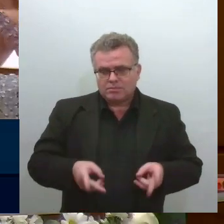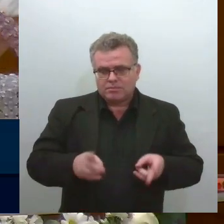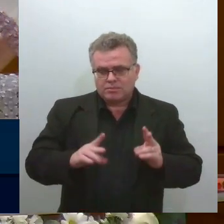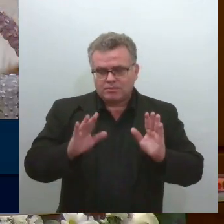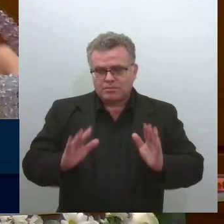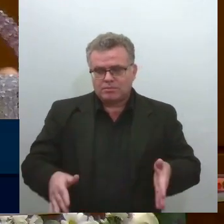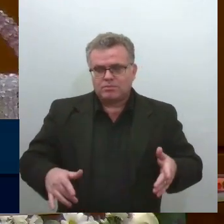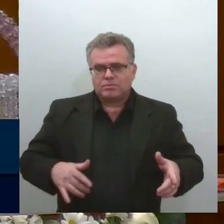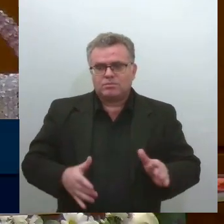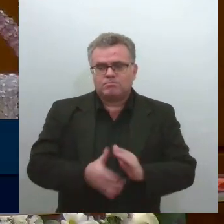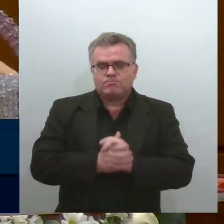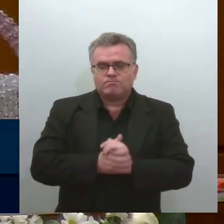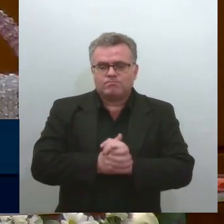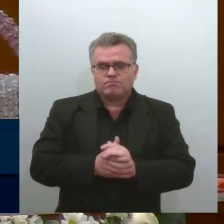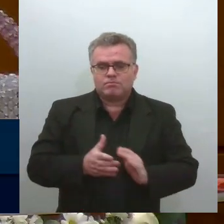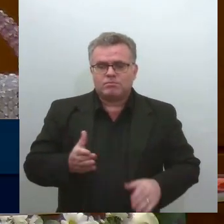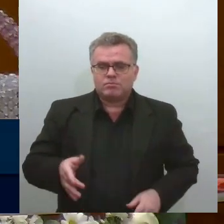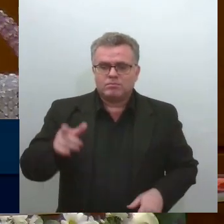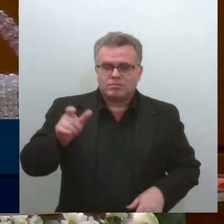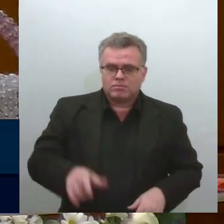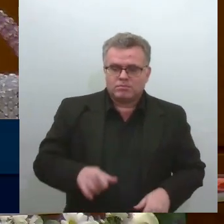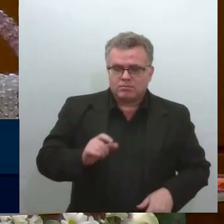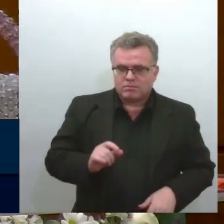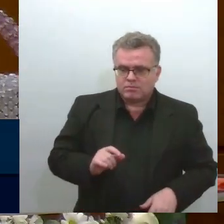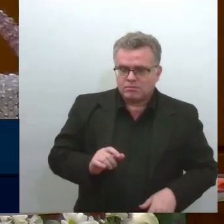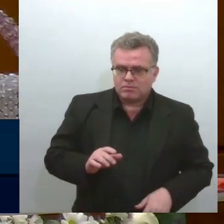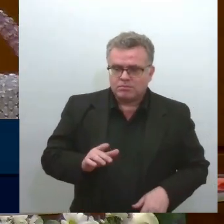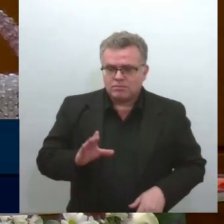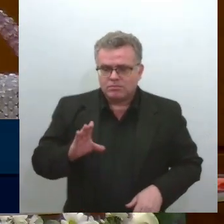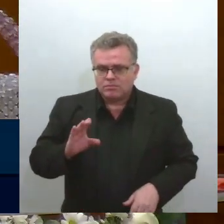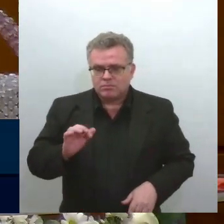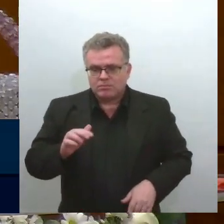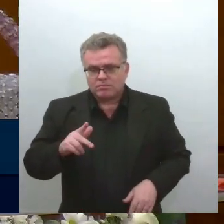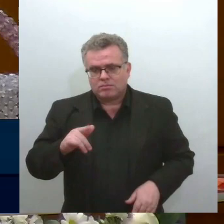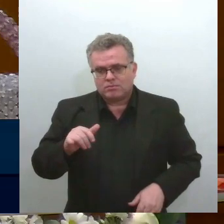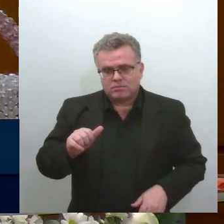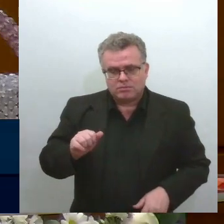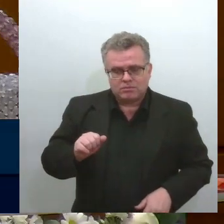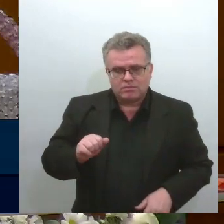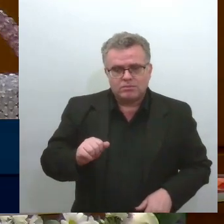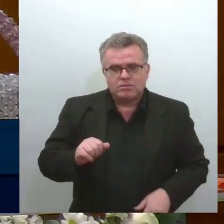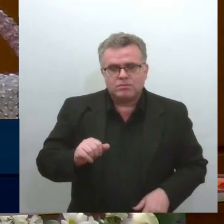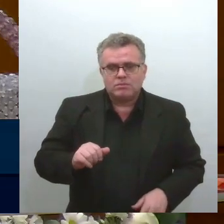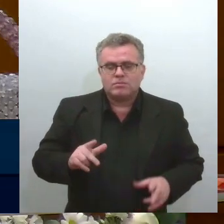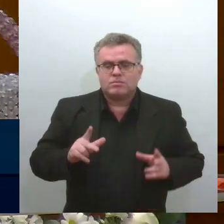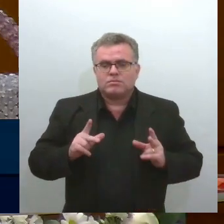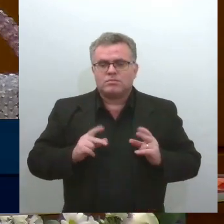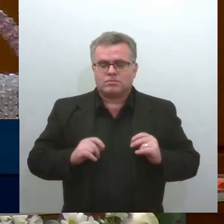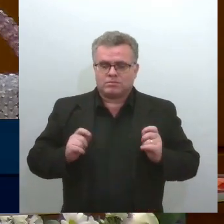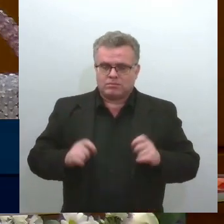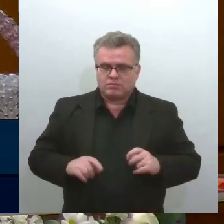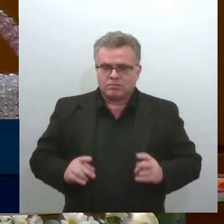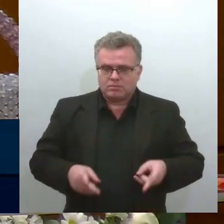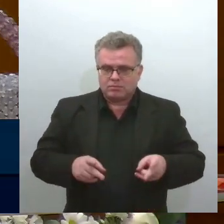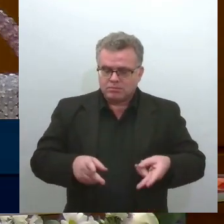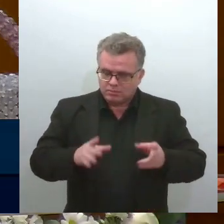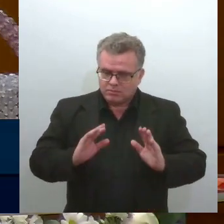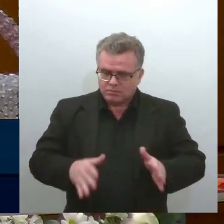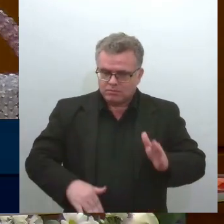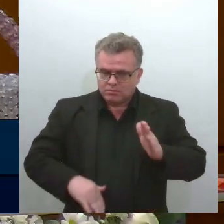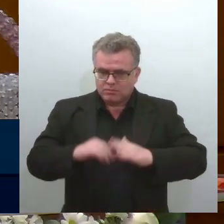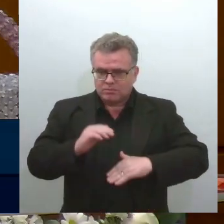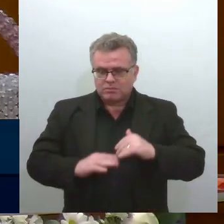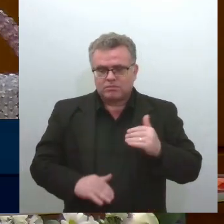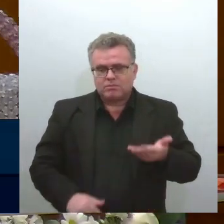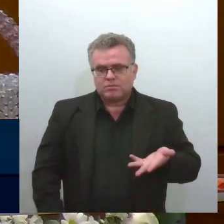jornalista Cláudia Suzana Meireles, né, que já fez comunicação, já estava falando com ela em várias prefeituras,